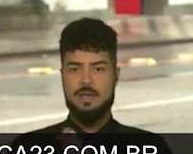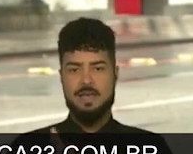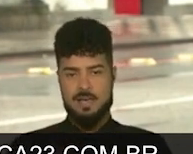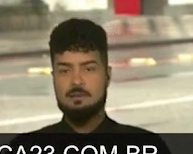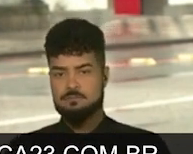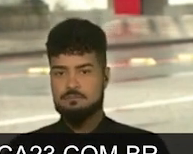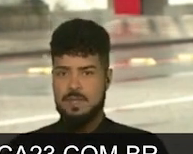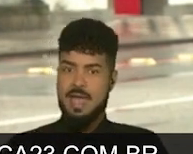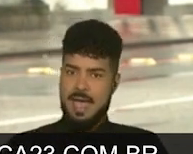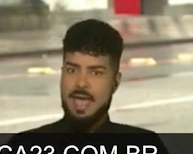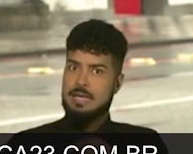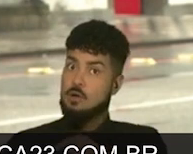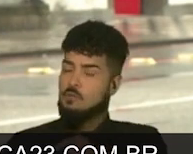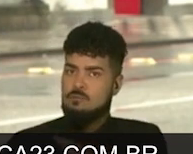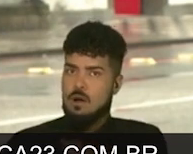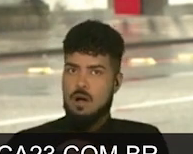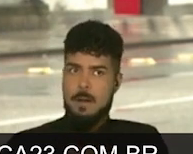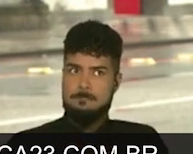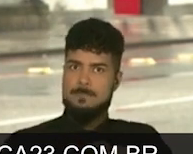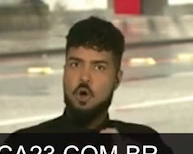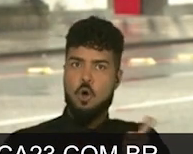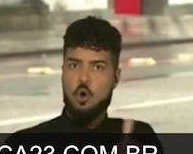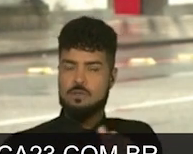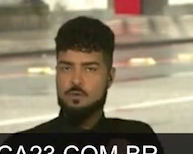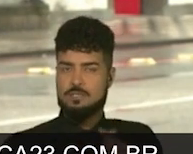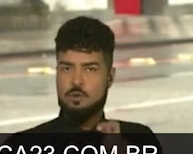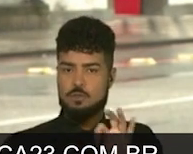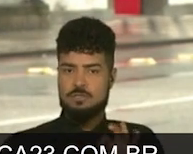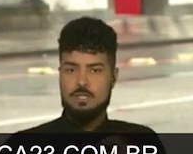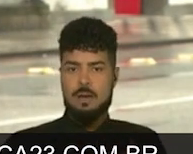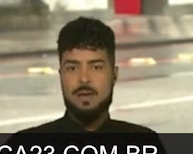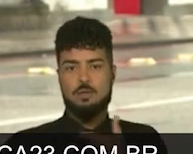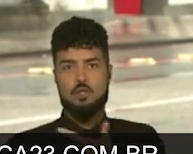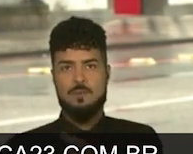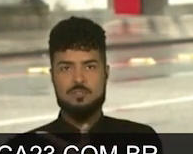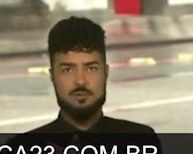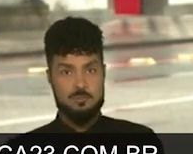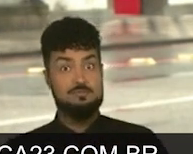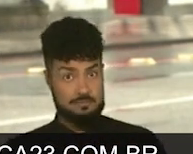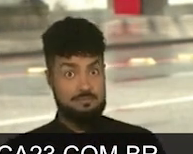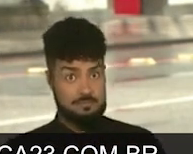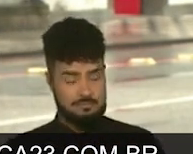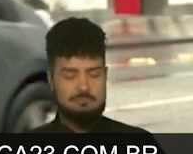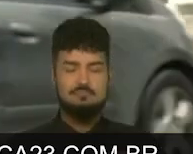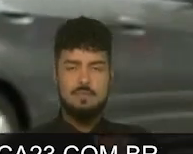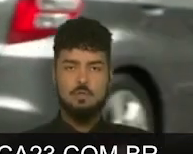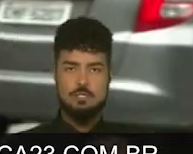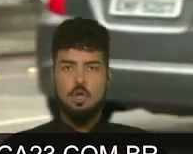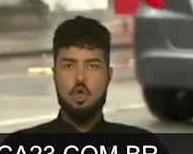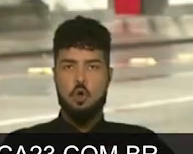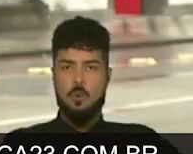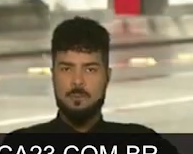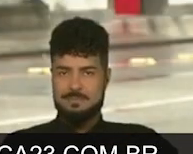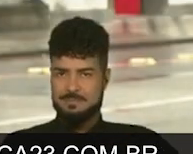reais. Uma alta de 11,5% com relação a 2021. De acordo com a Associação Comercial de São